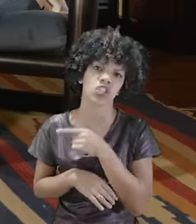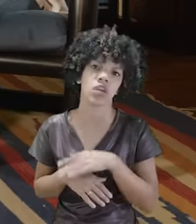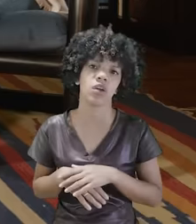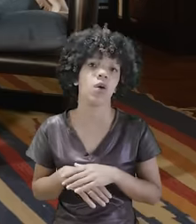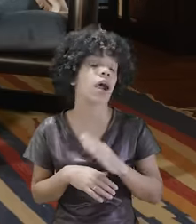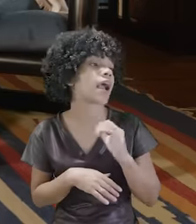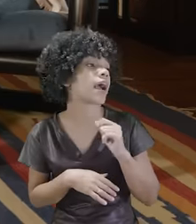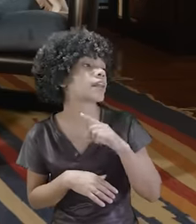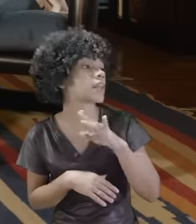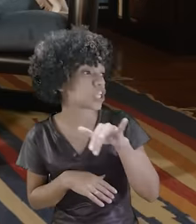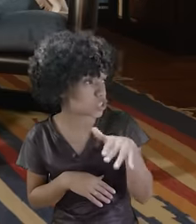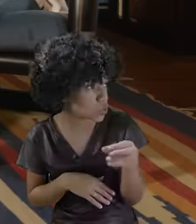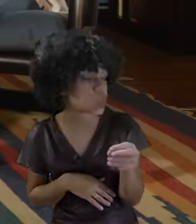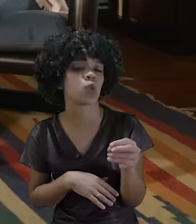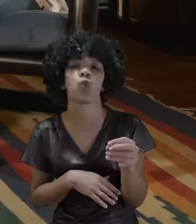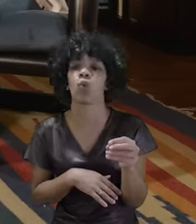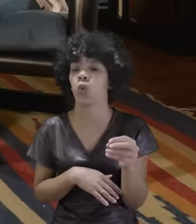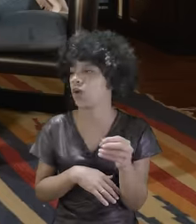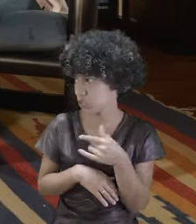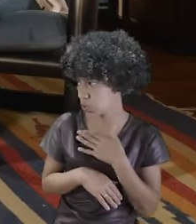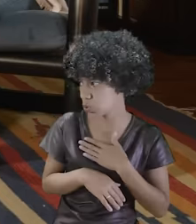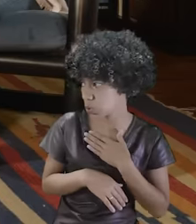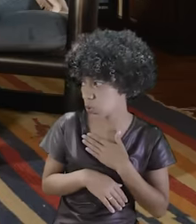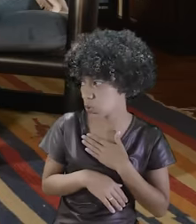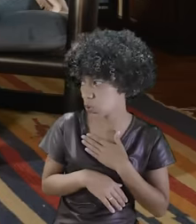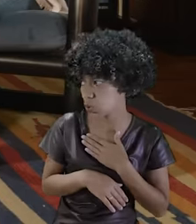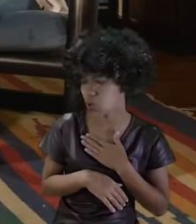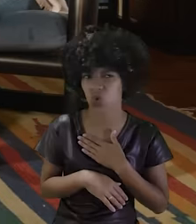comeu caranguejo Caranguejo não